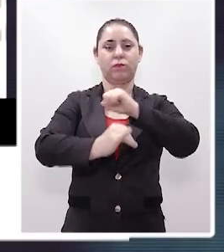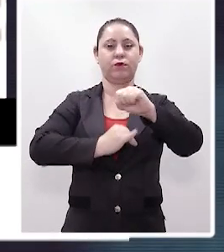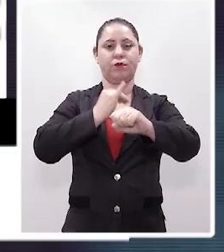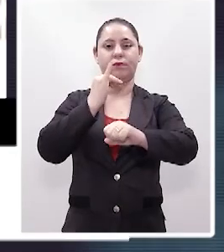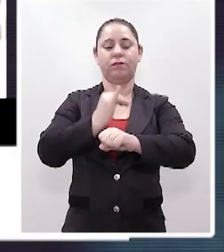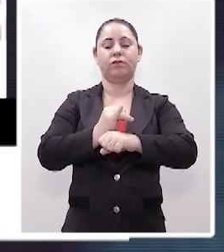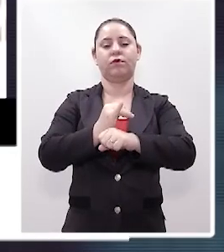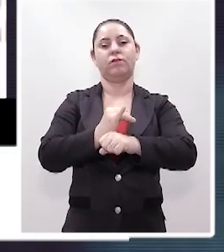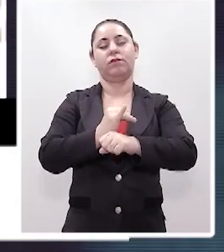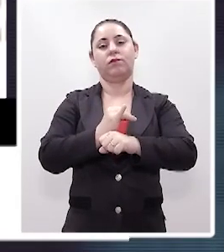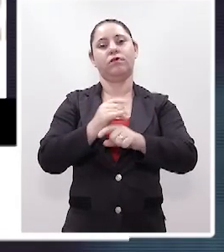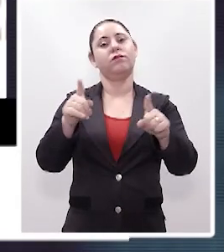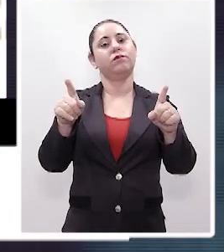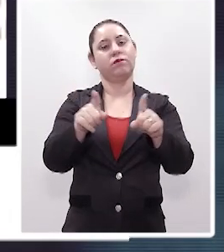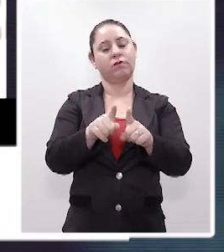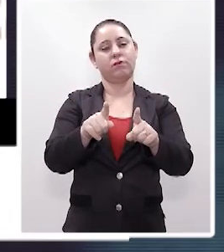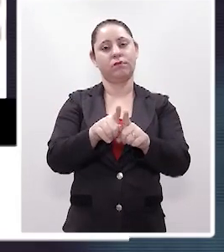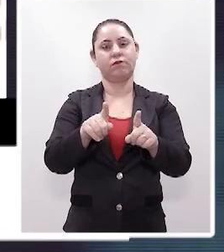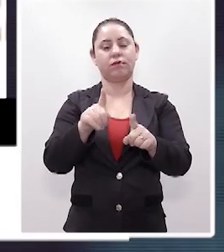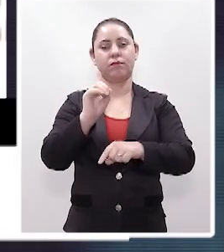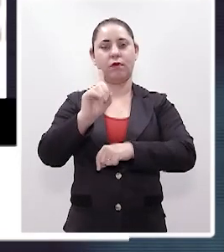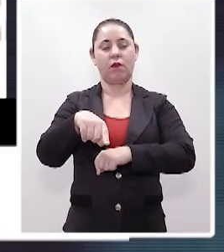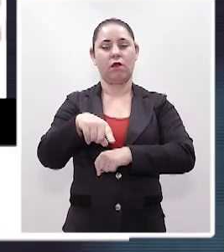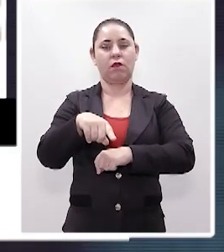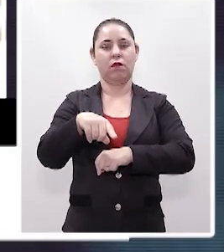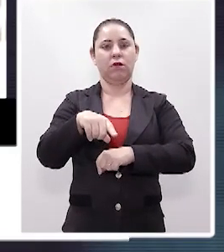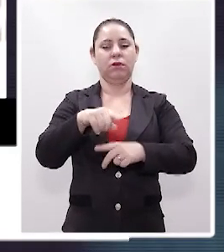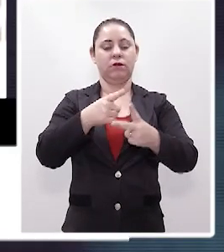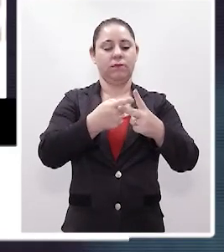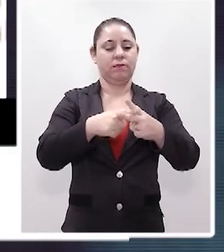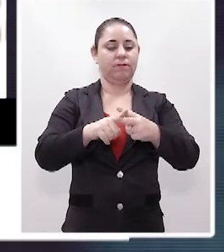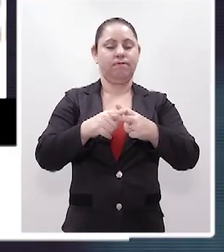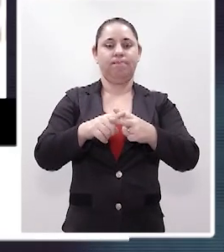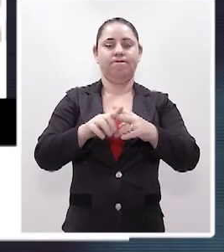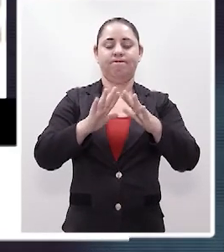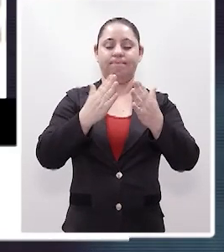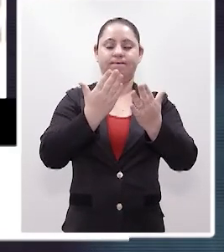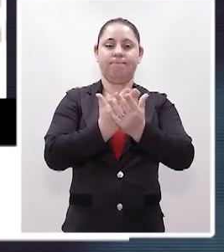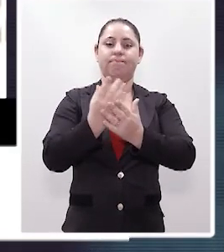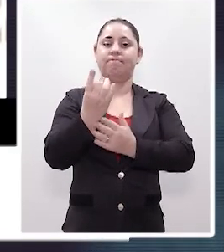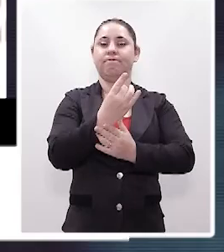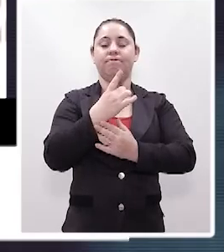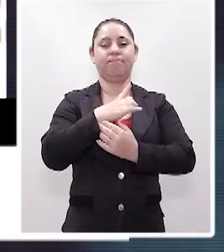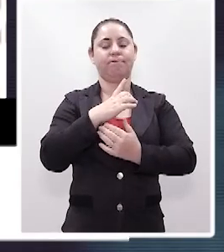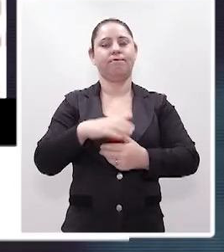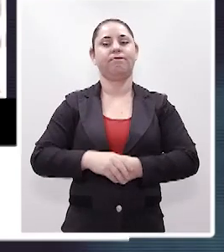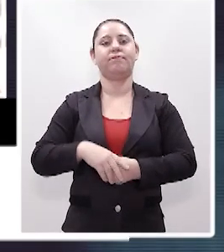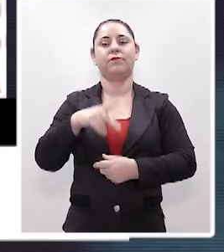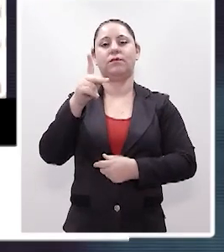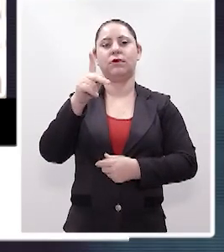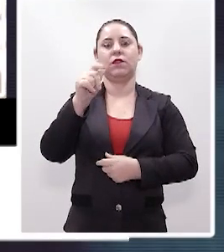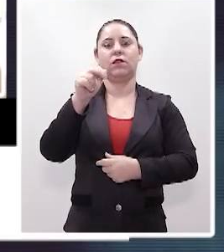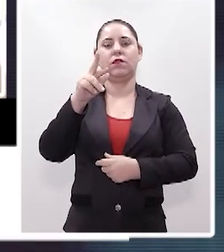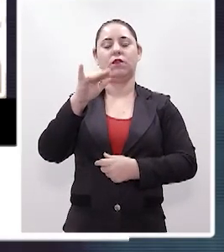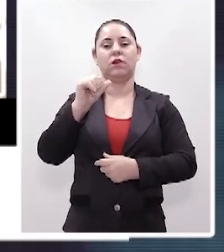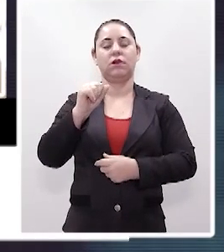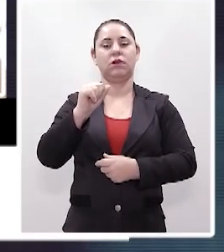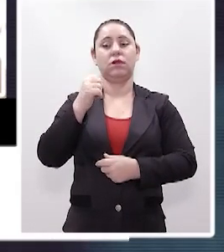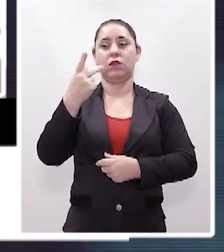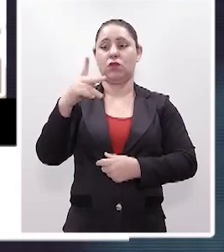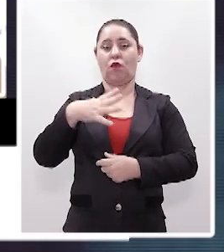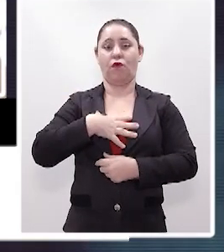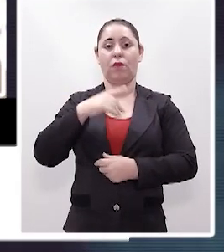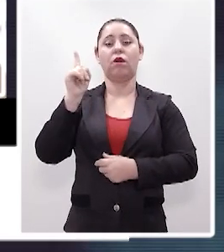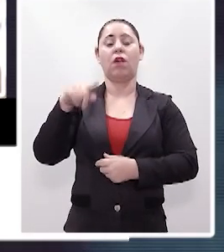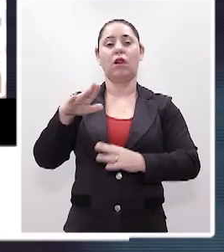virtualizado, até por conta das ferramentas que cada uma dispõe. Karine, seu filho,